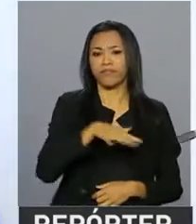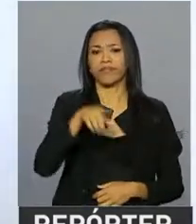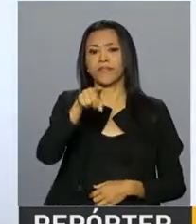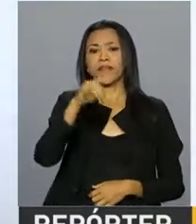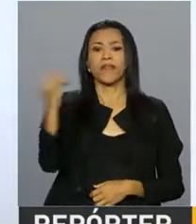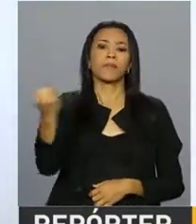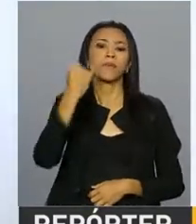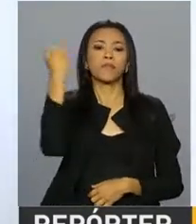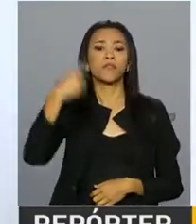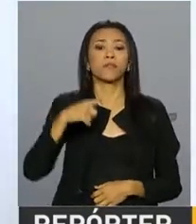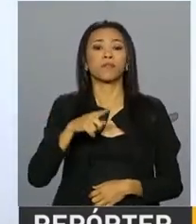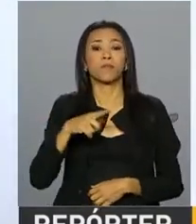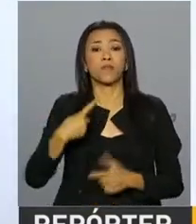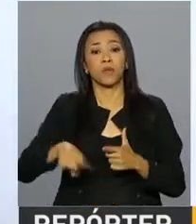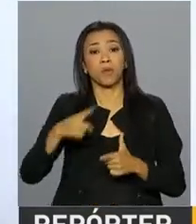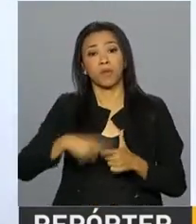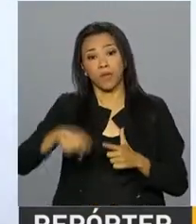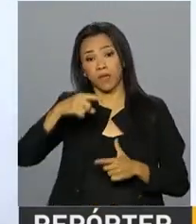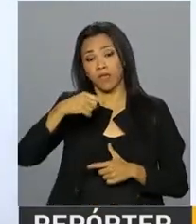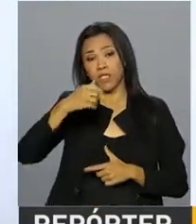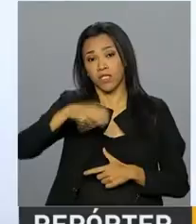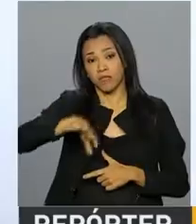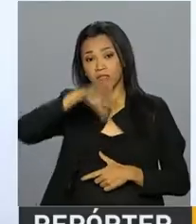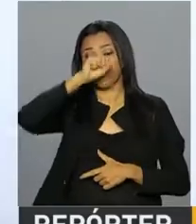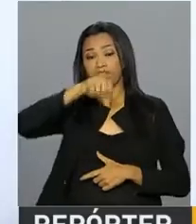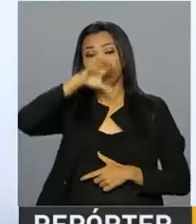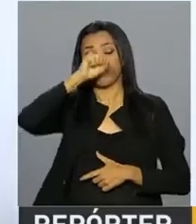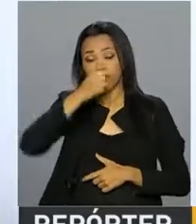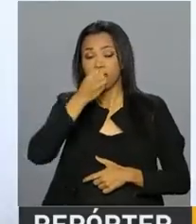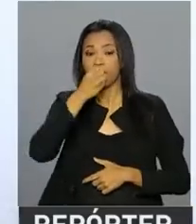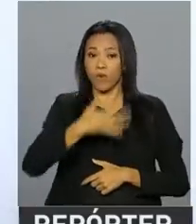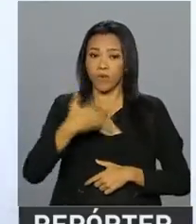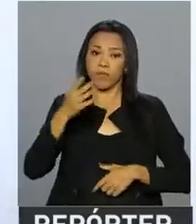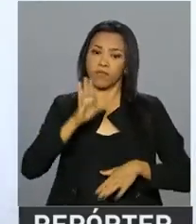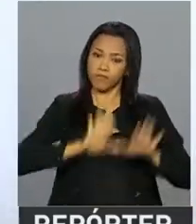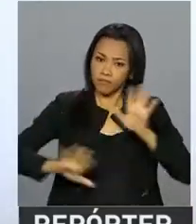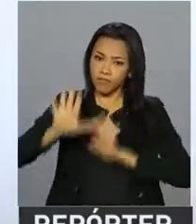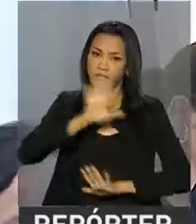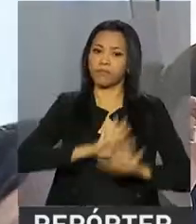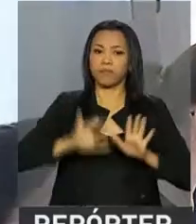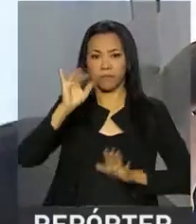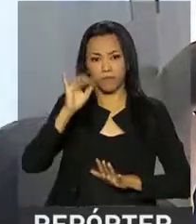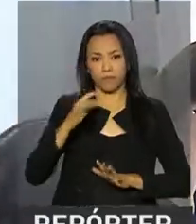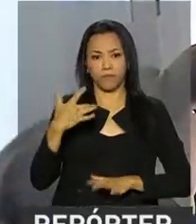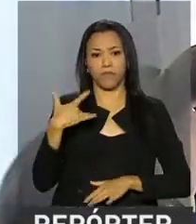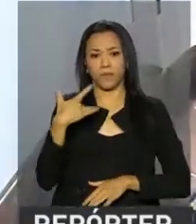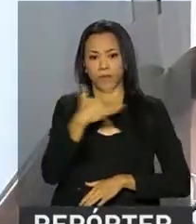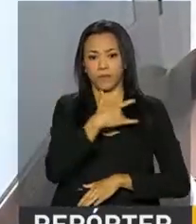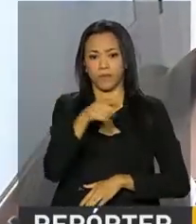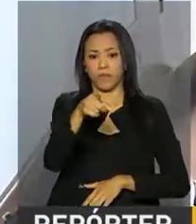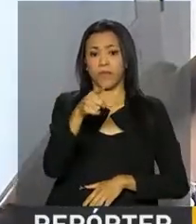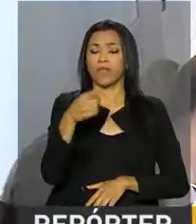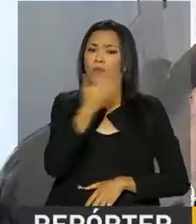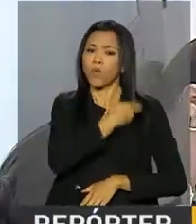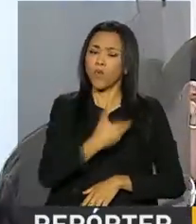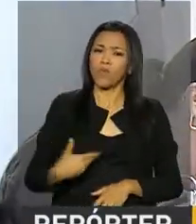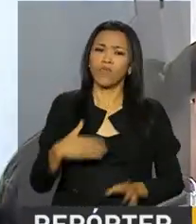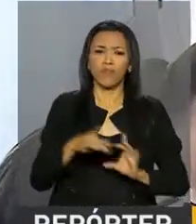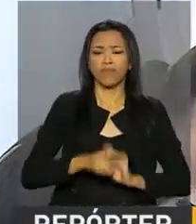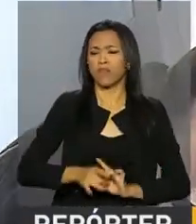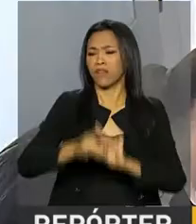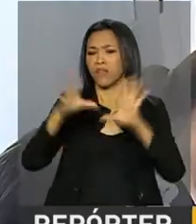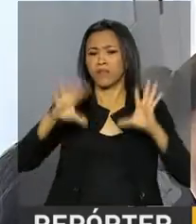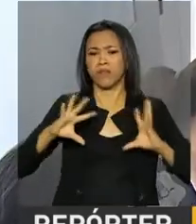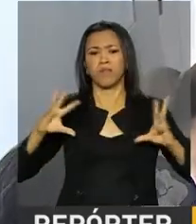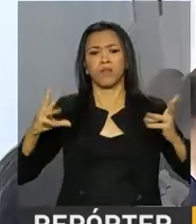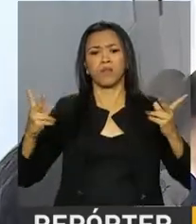importante que eu tenho muitos problemas respiratórios e é bom estar mobilizado contra a gripe que é um problema - o governo liberou para toda a população à vacina da